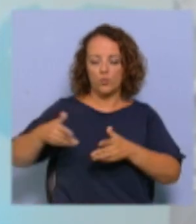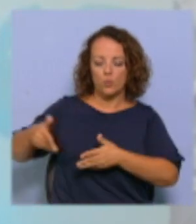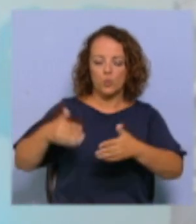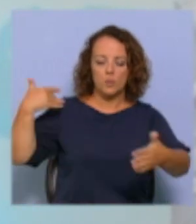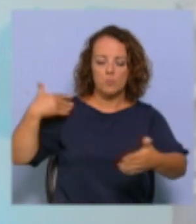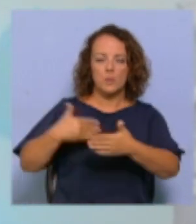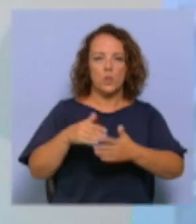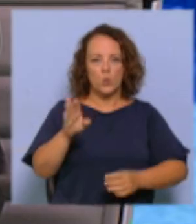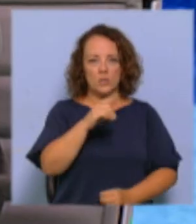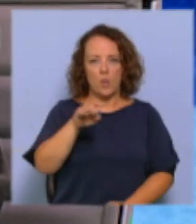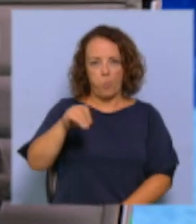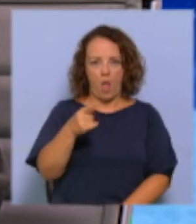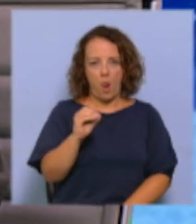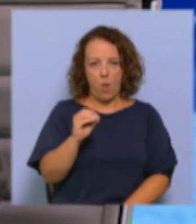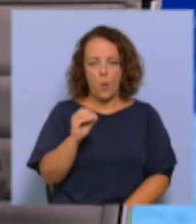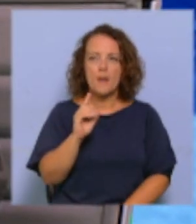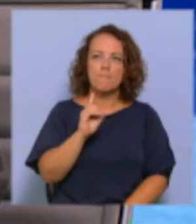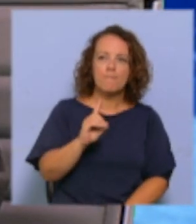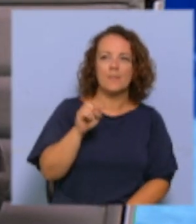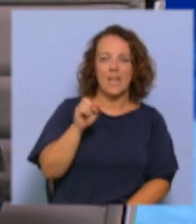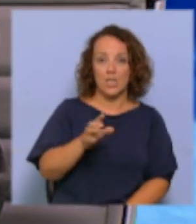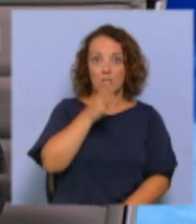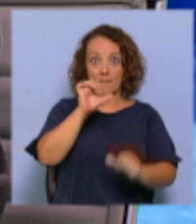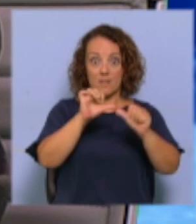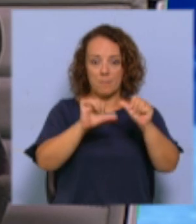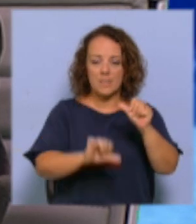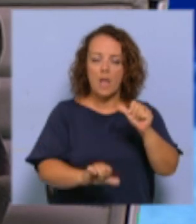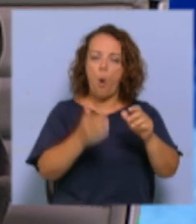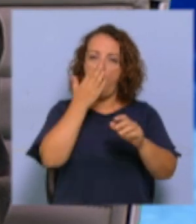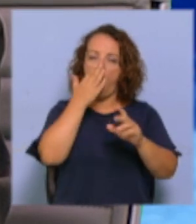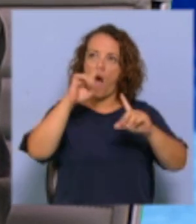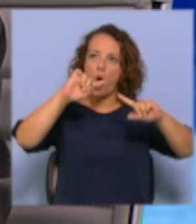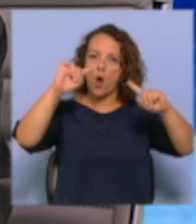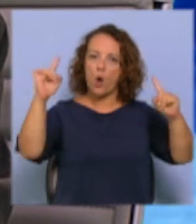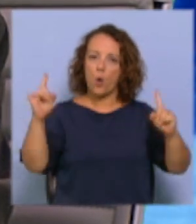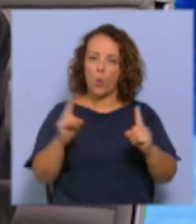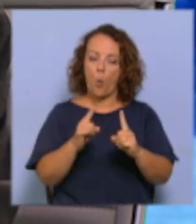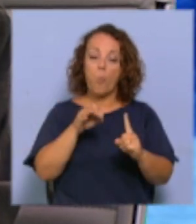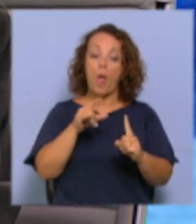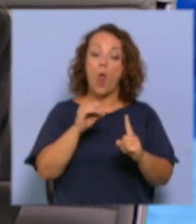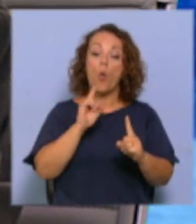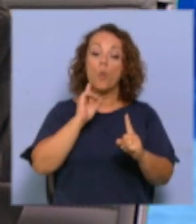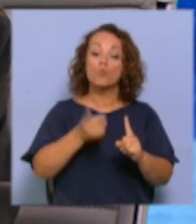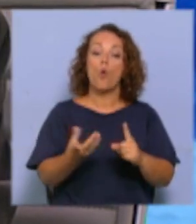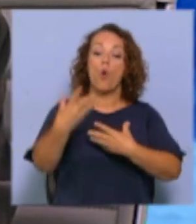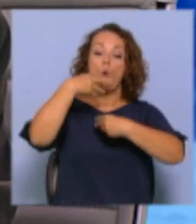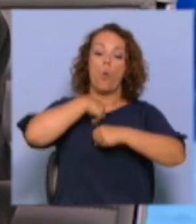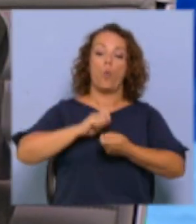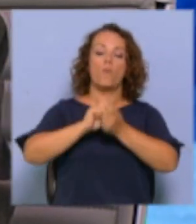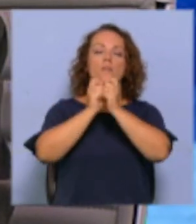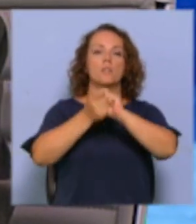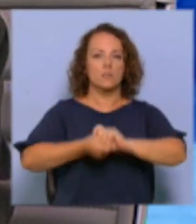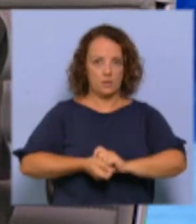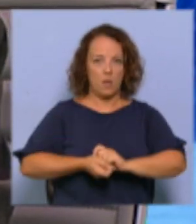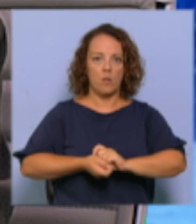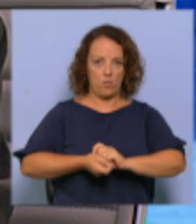uma afirmação que sintetiza todo o percurso a partir da conversão de Paulo. Claro, sim. A partir da conversão de Paulo, esta